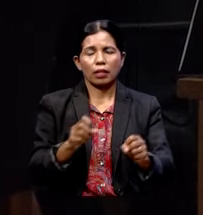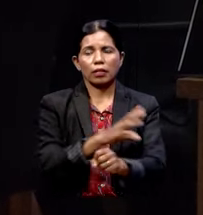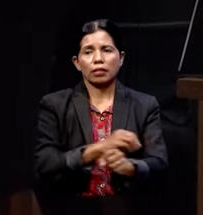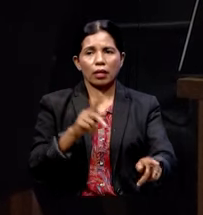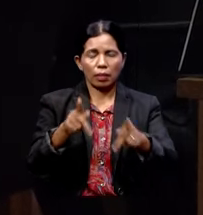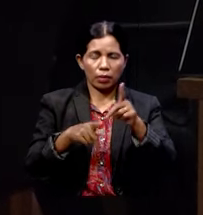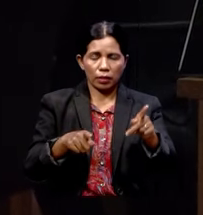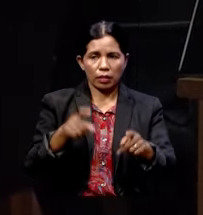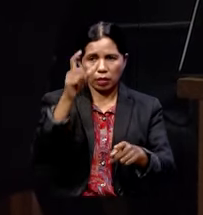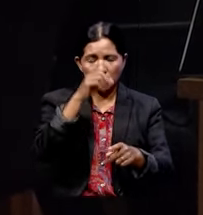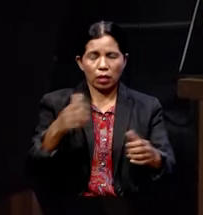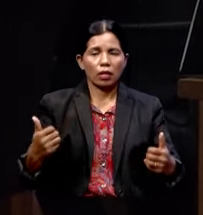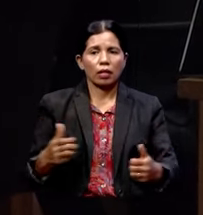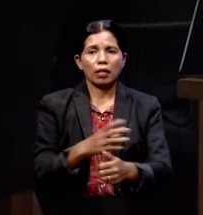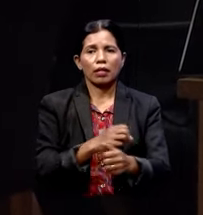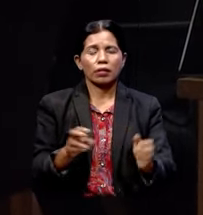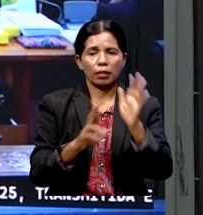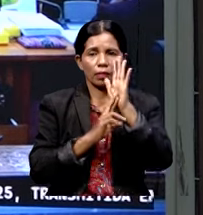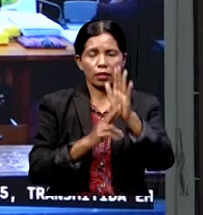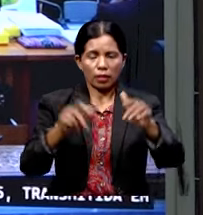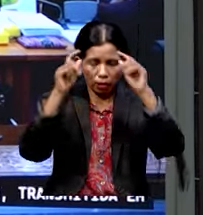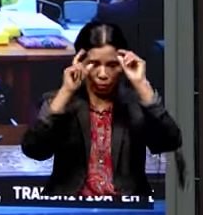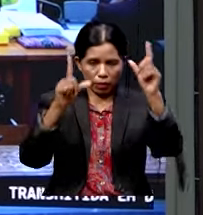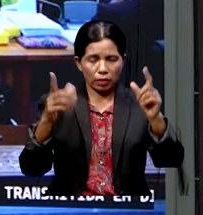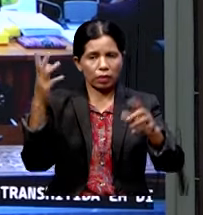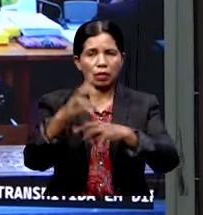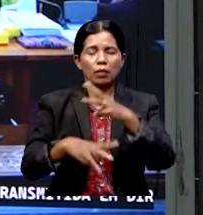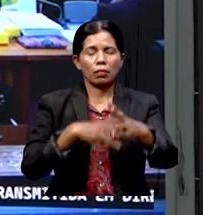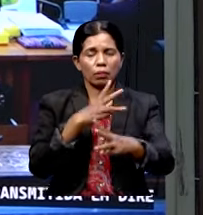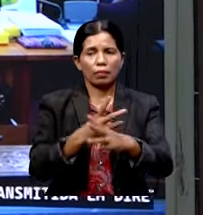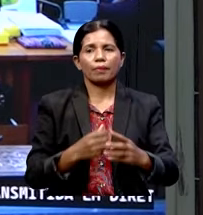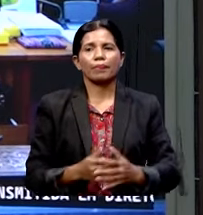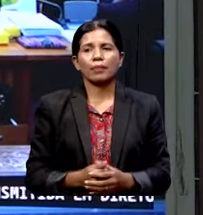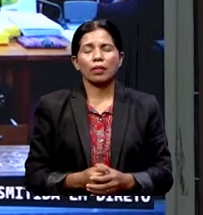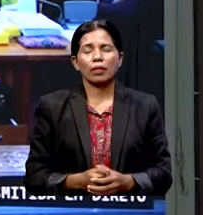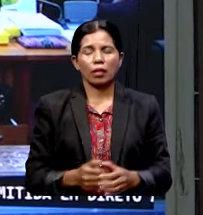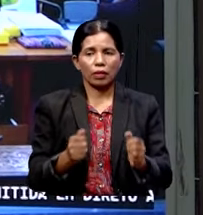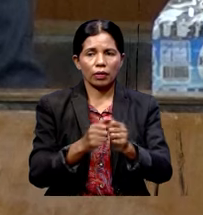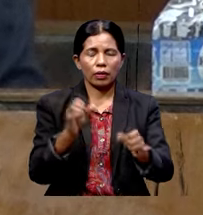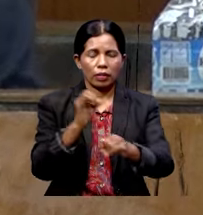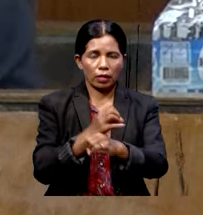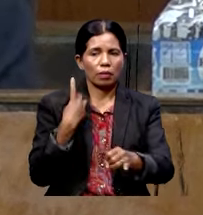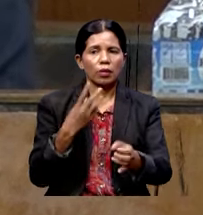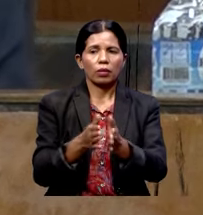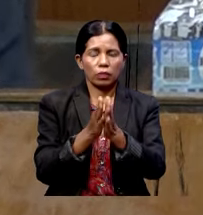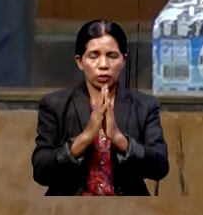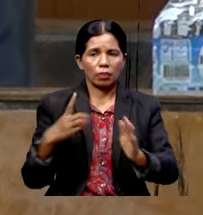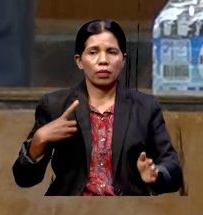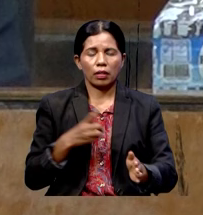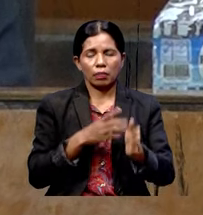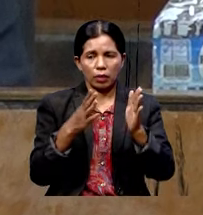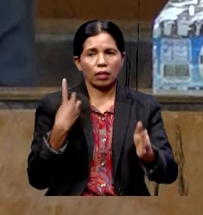diplomatas né bem competentes ou de representa Timor Leste e mundo diplomata. Bem né, ilustre deputada, a me hareca